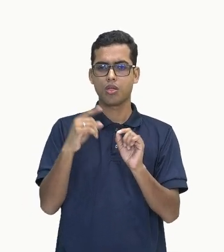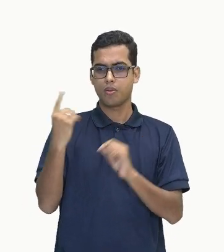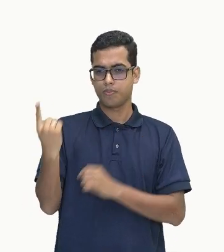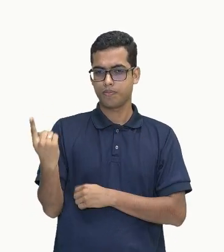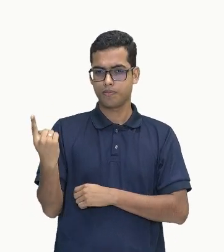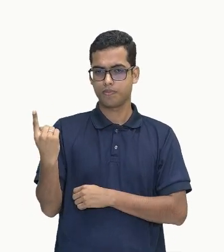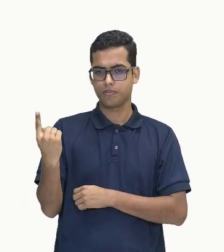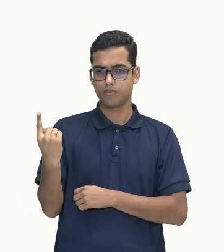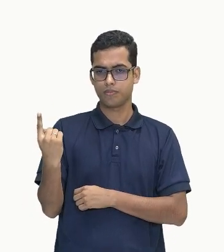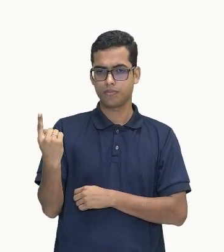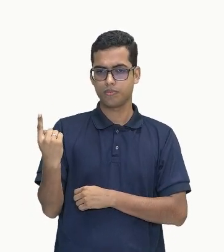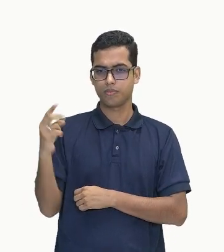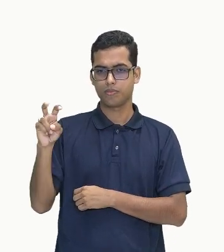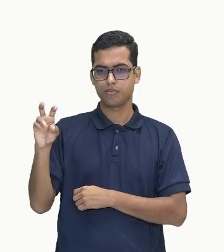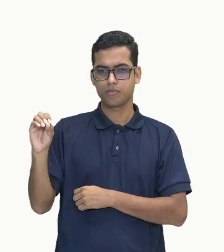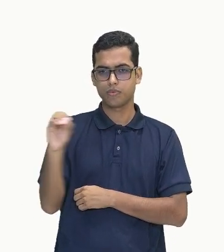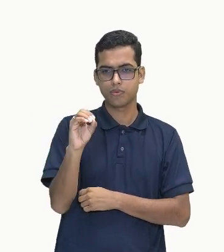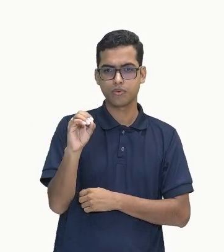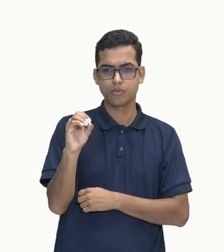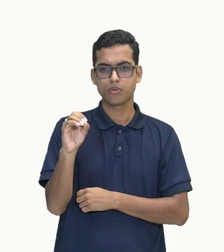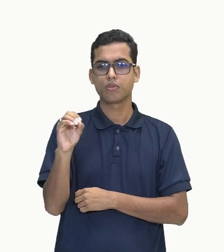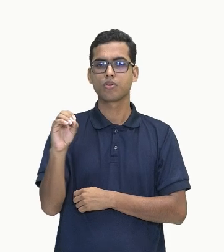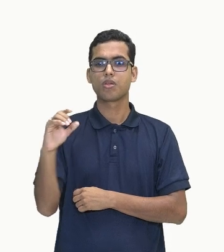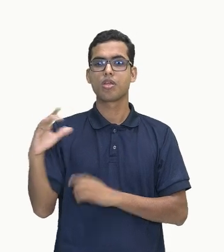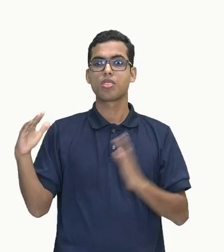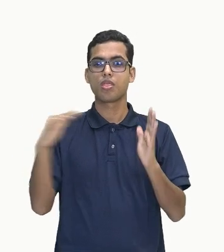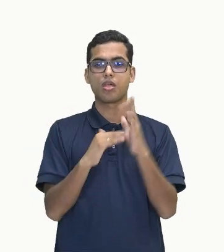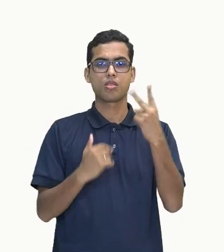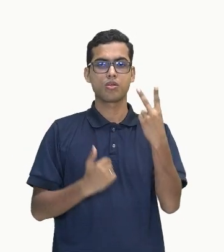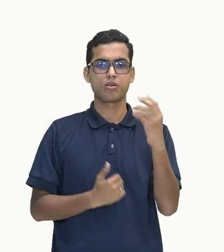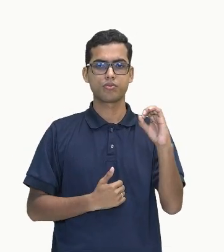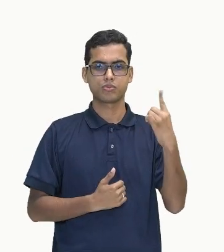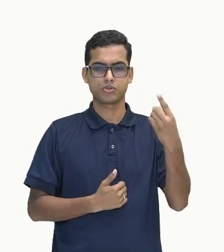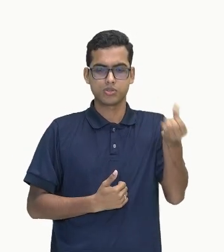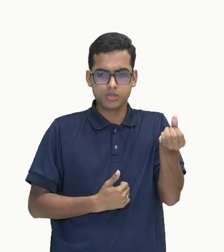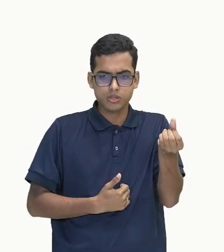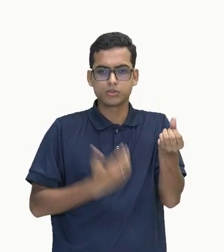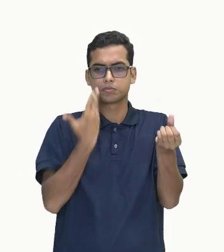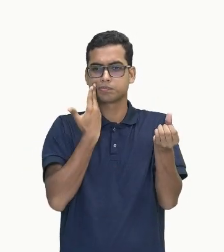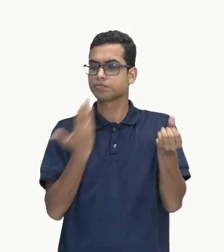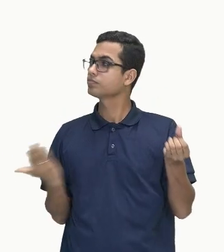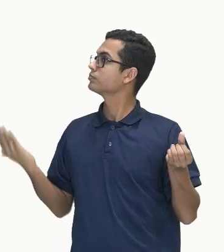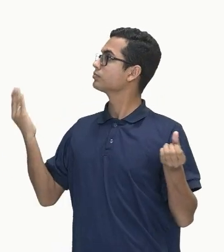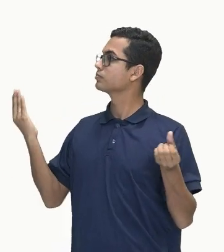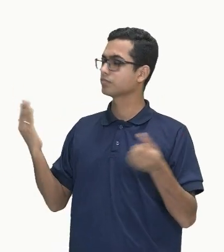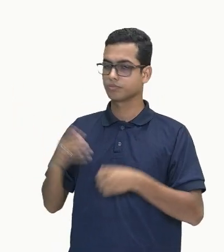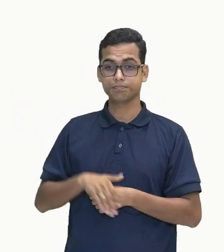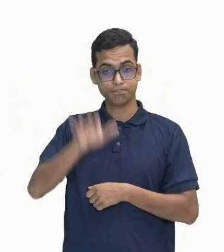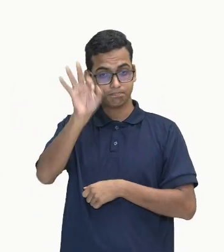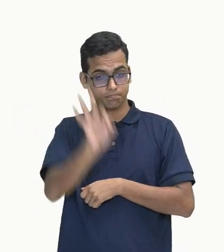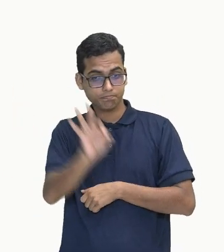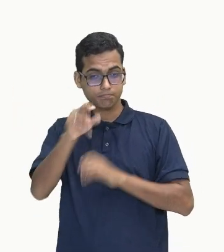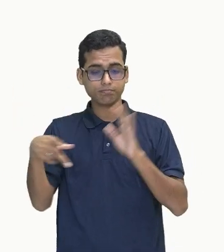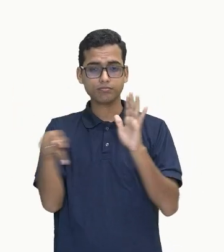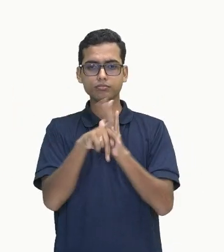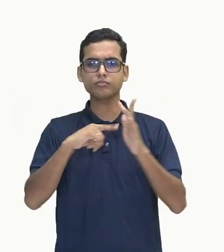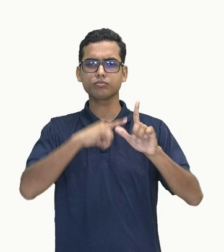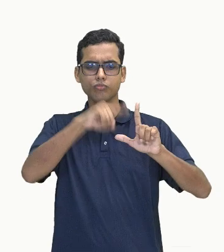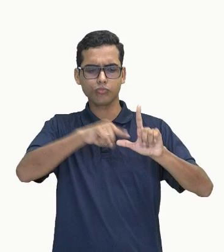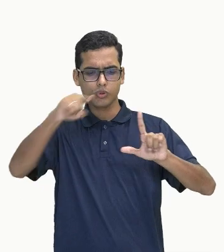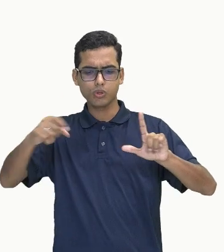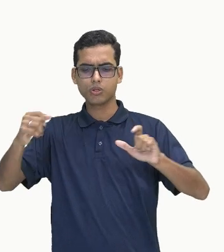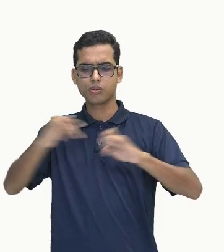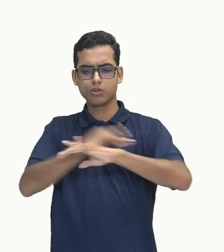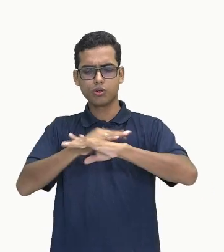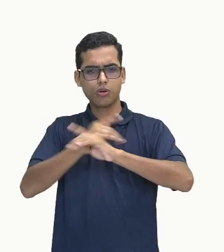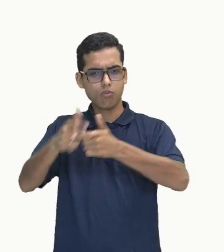A linha em azul, ela mostra aí pra gente essa taxa de urbanização do meio urbano. E aí a gente começa